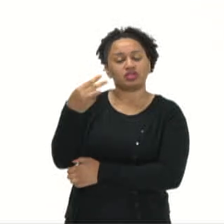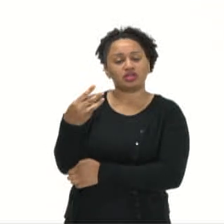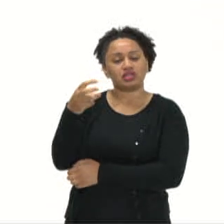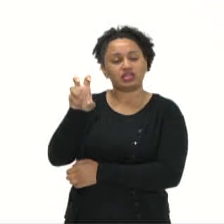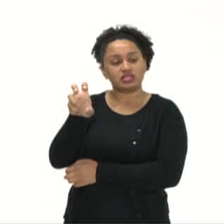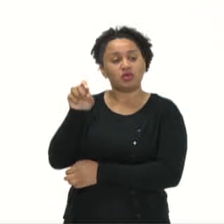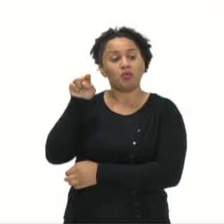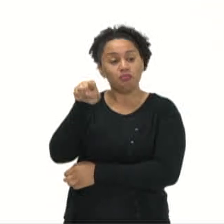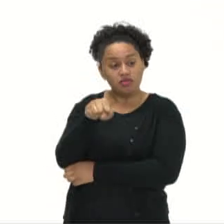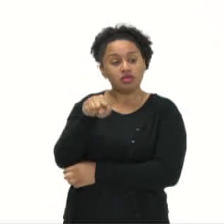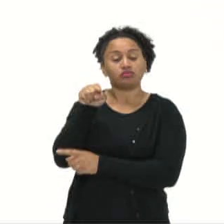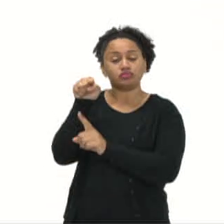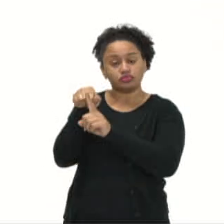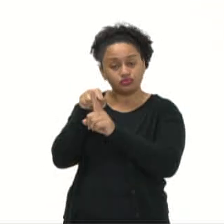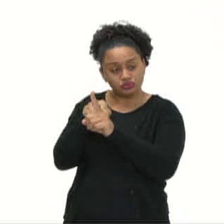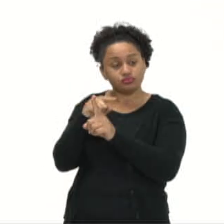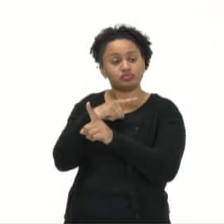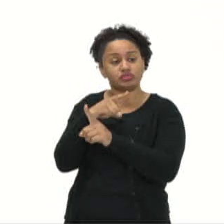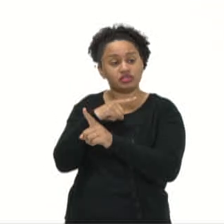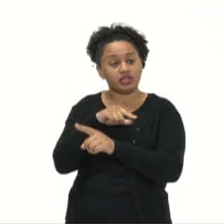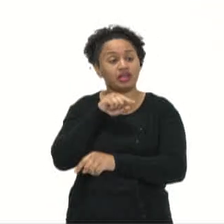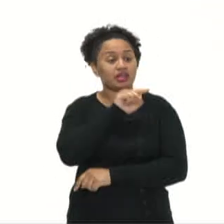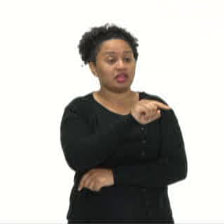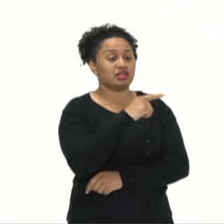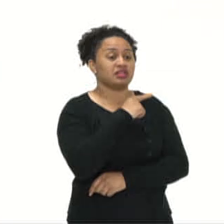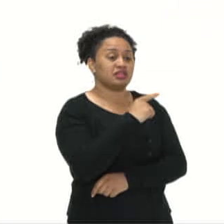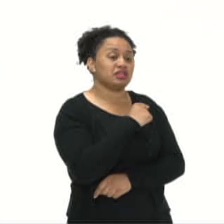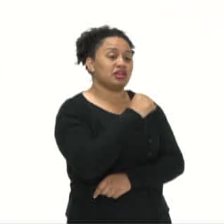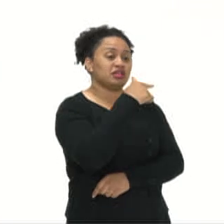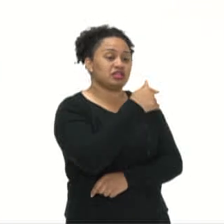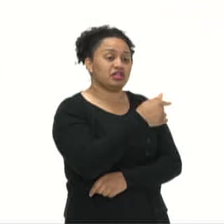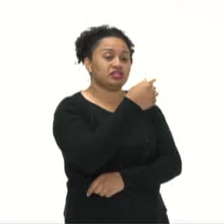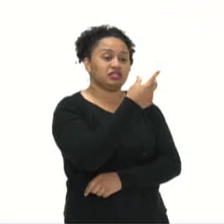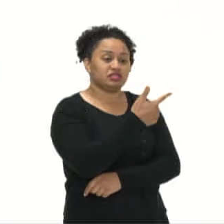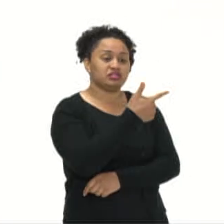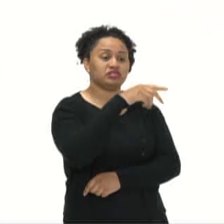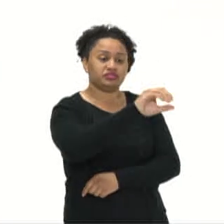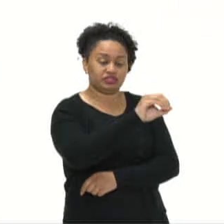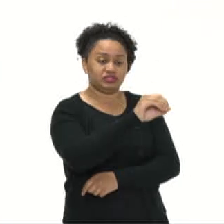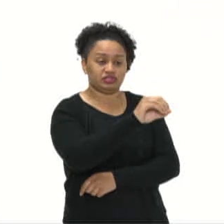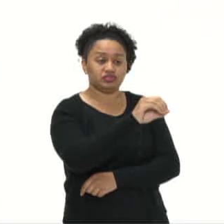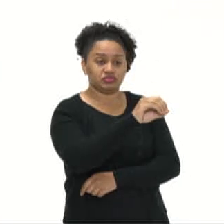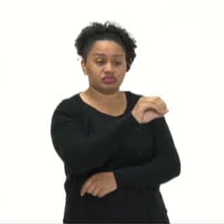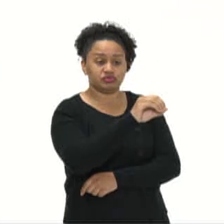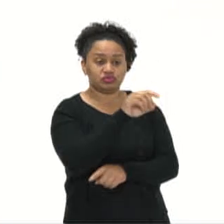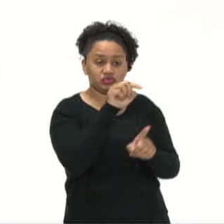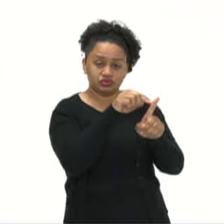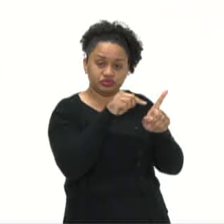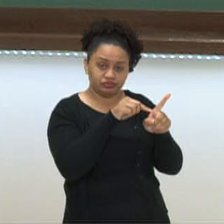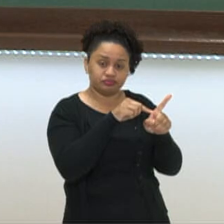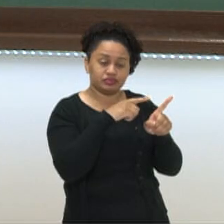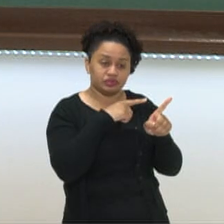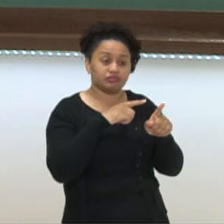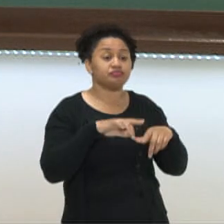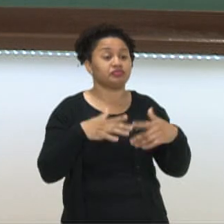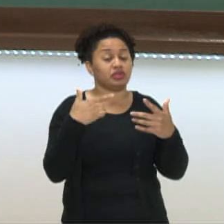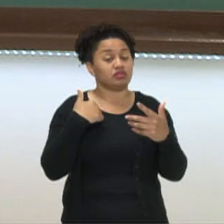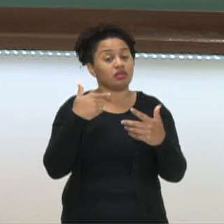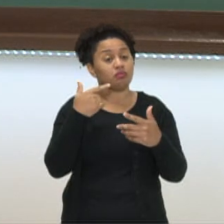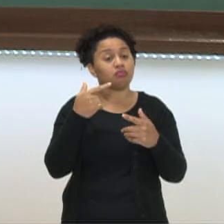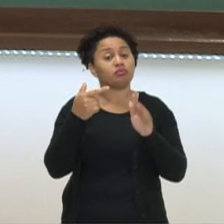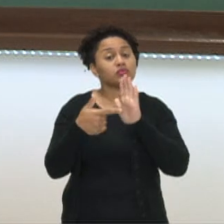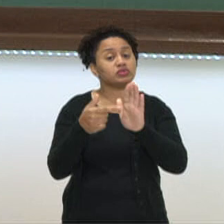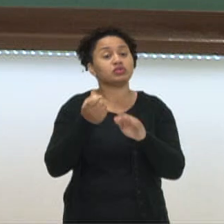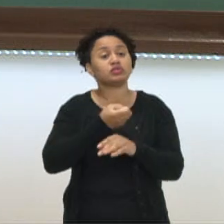mil espécies viventes contra 720 espécies do segundo grupo. Então, aqui está sendo contado para